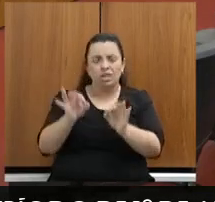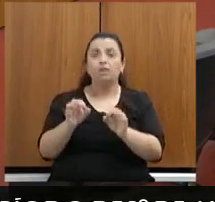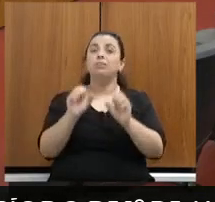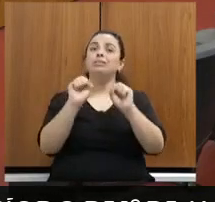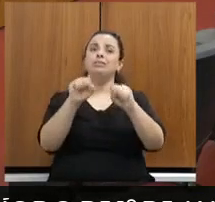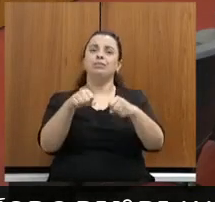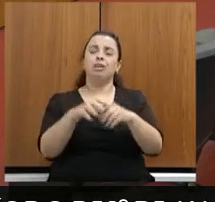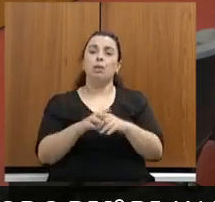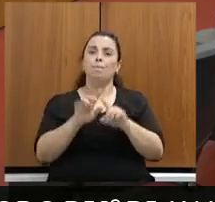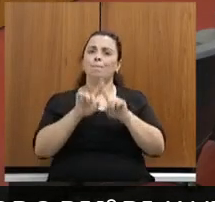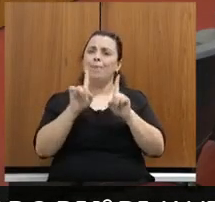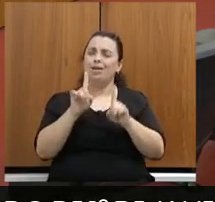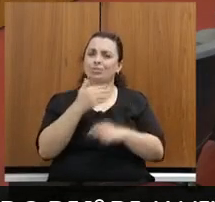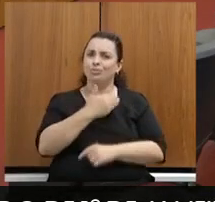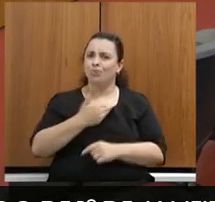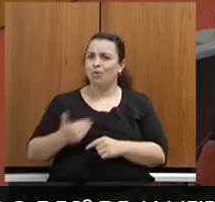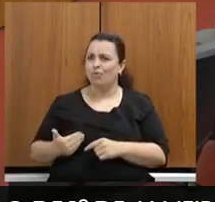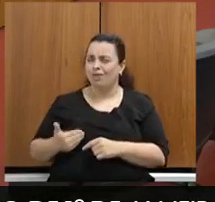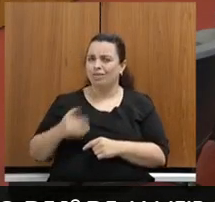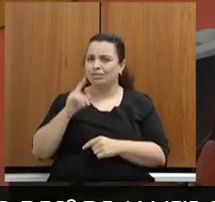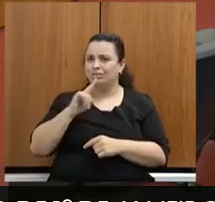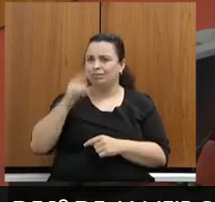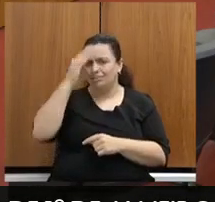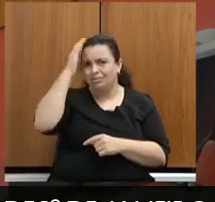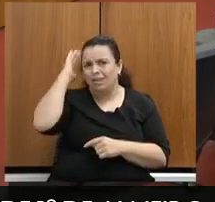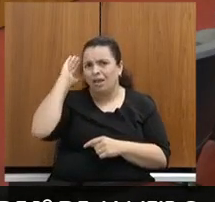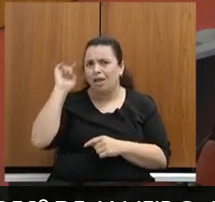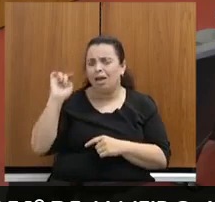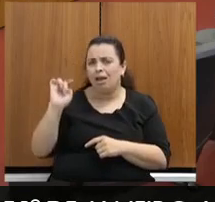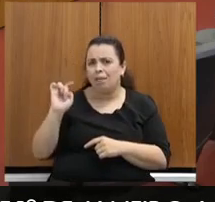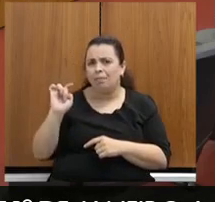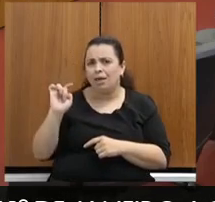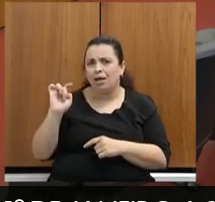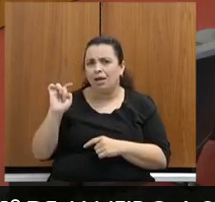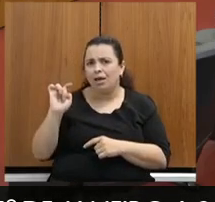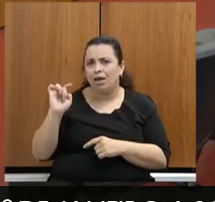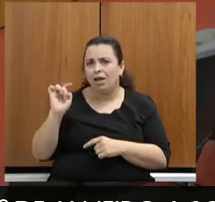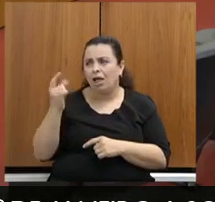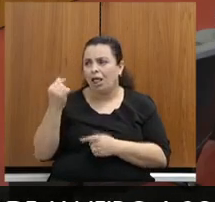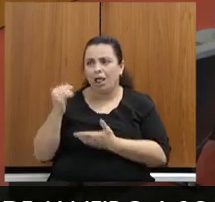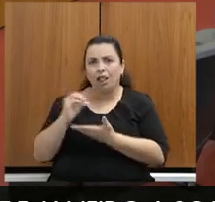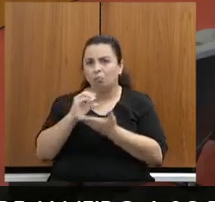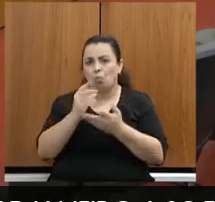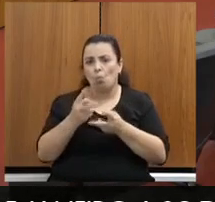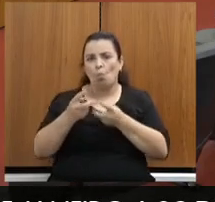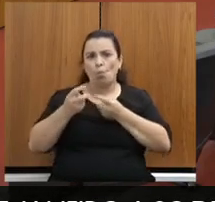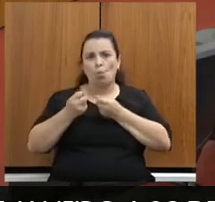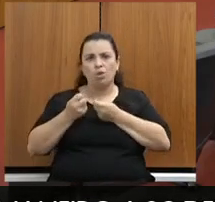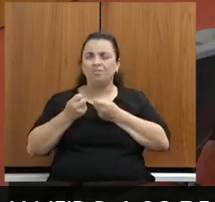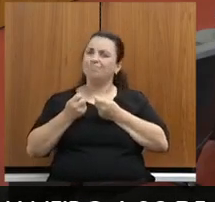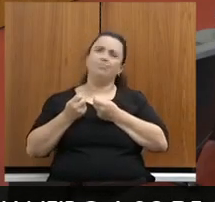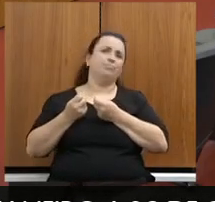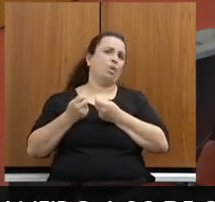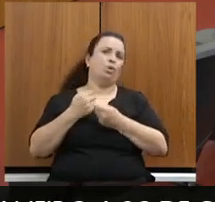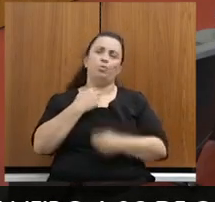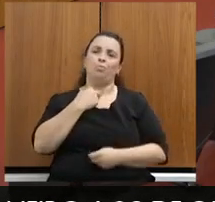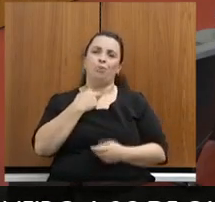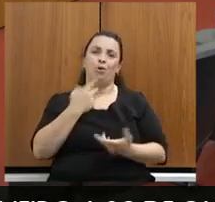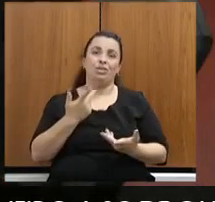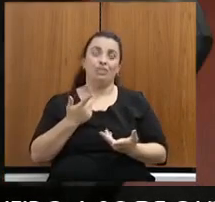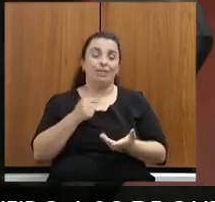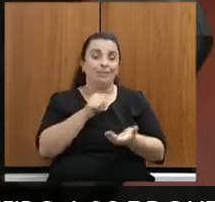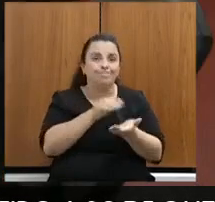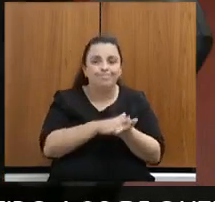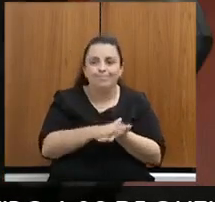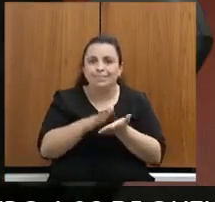deputada delegada Sheila deixar de aportar recursos Então você vai enxugando enxugando